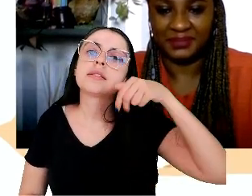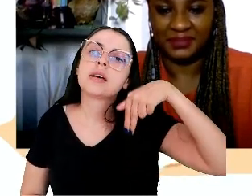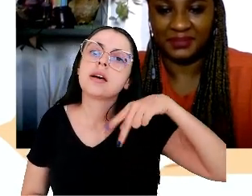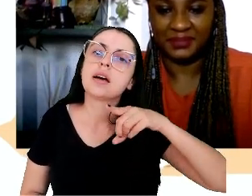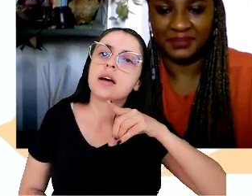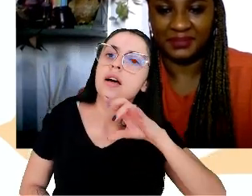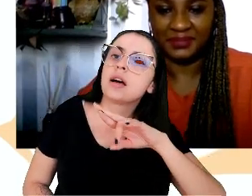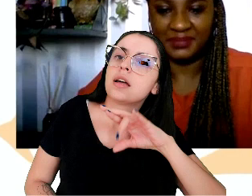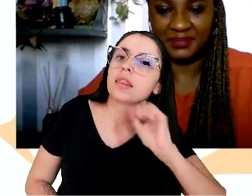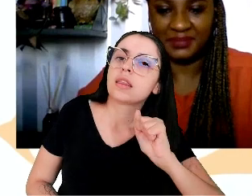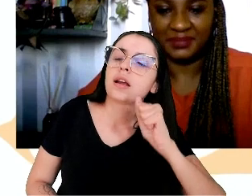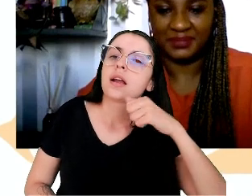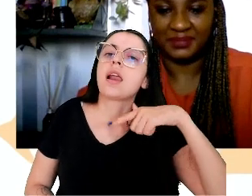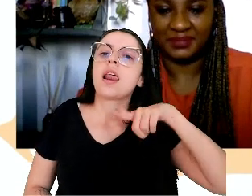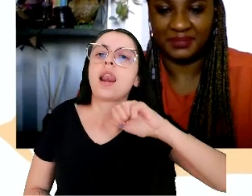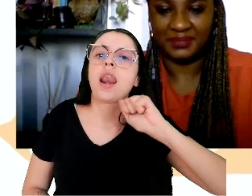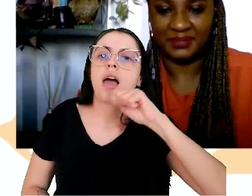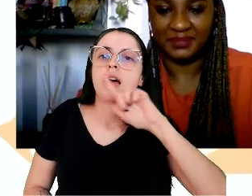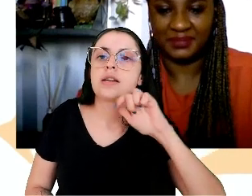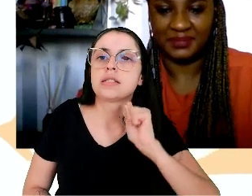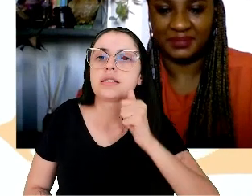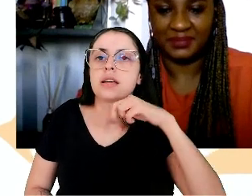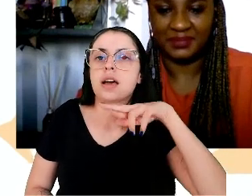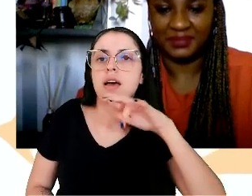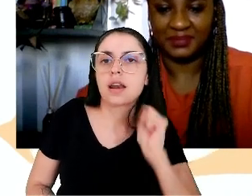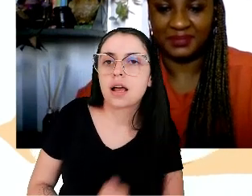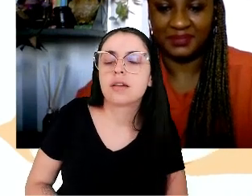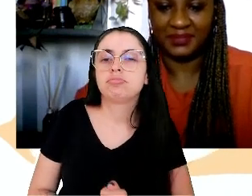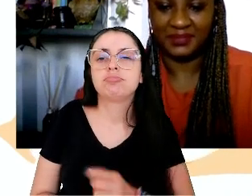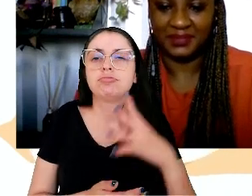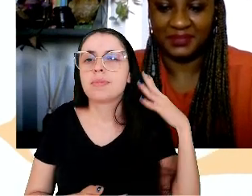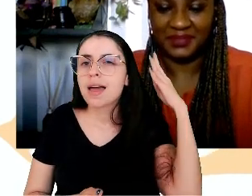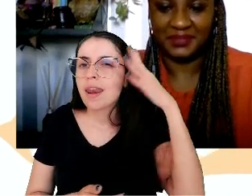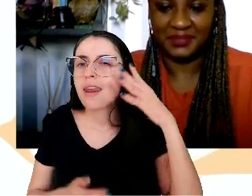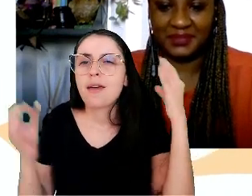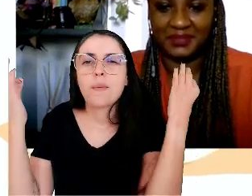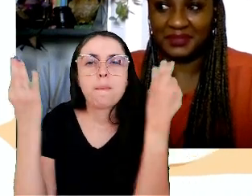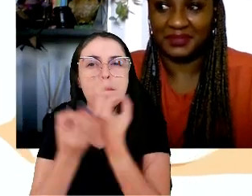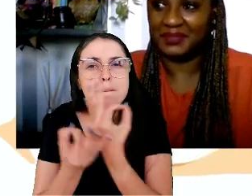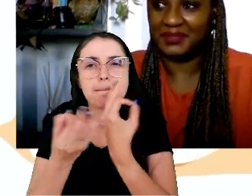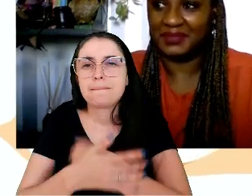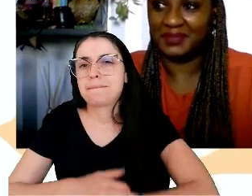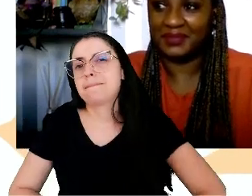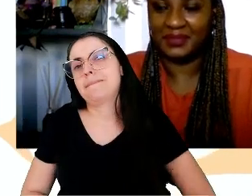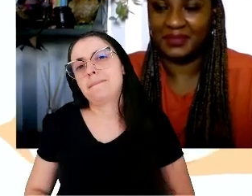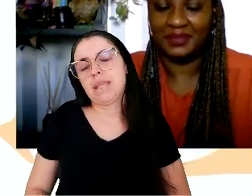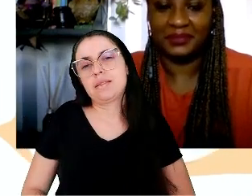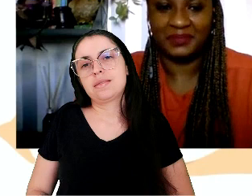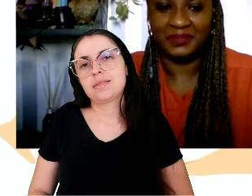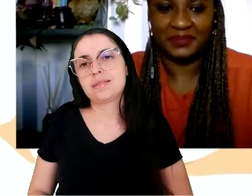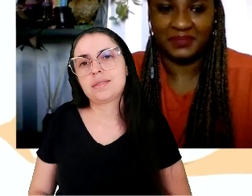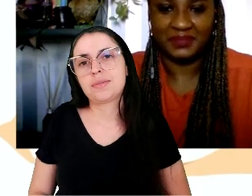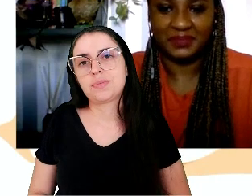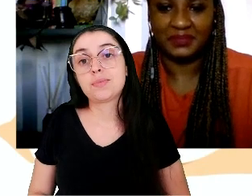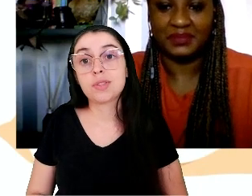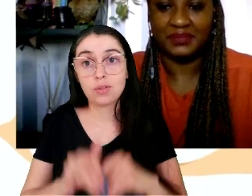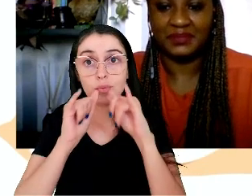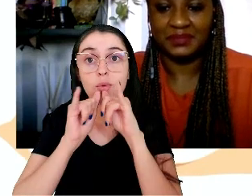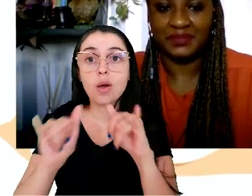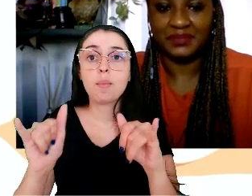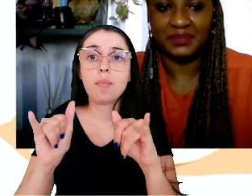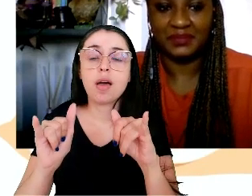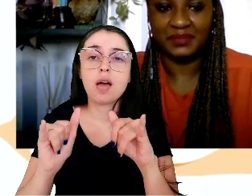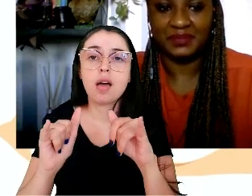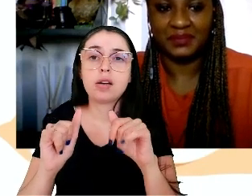Lázara Carvalho. Foi realmente um painel maravilhoso. E já gostaria de anunciar